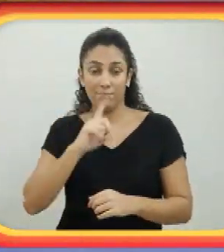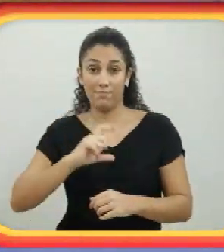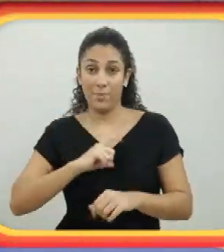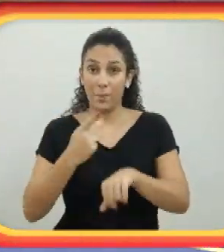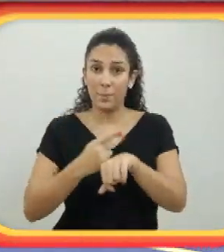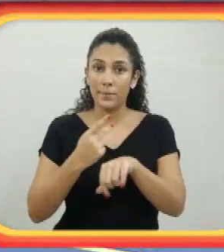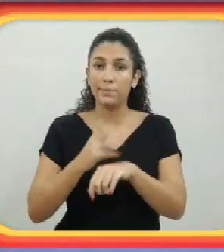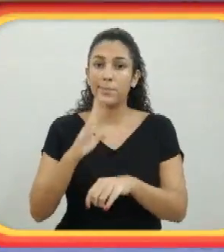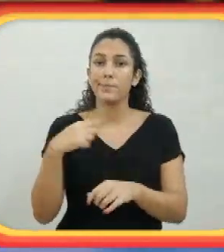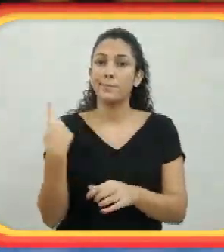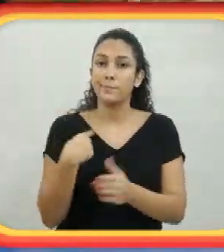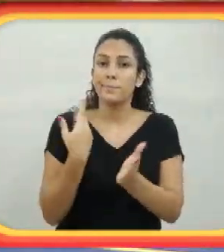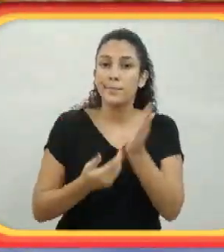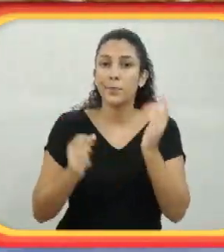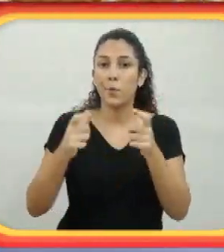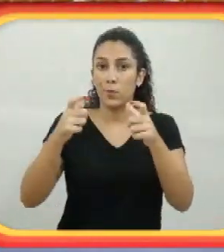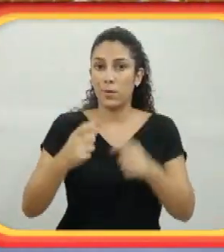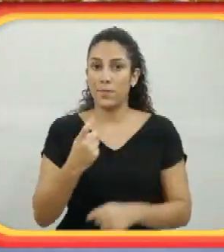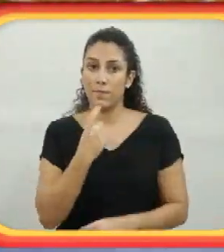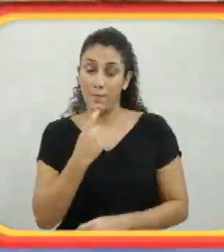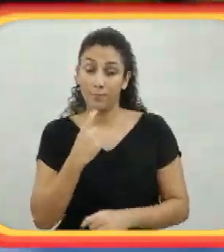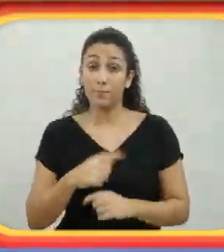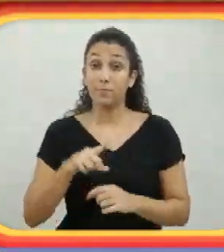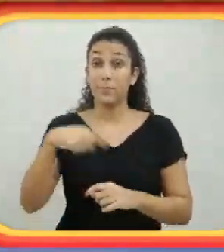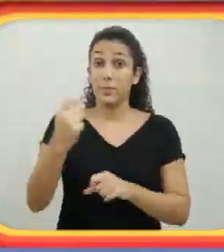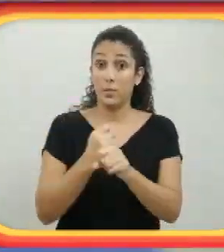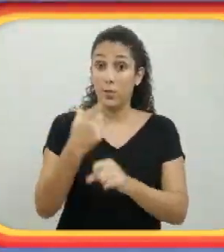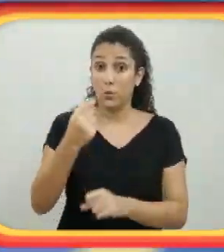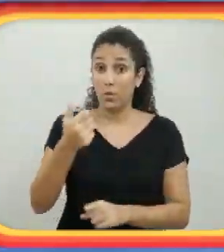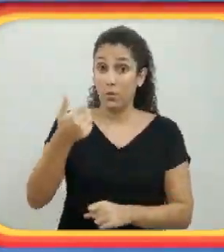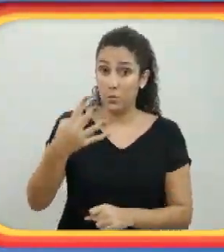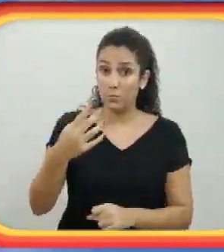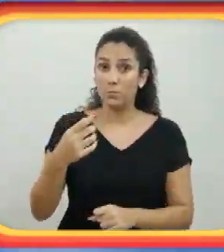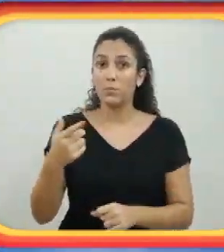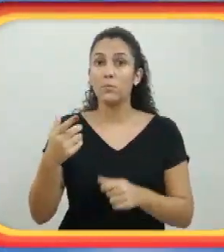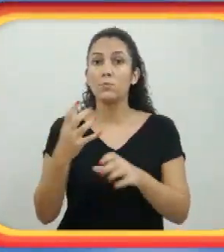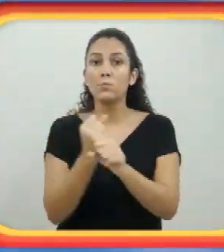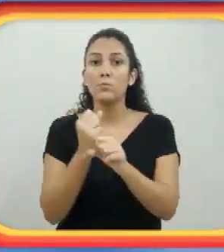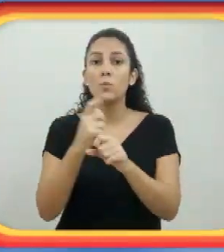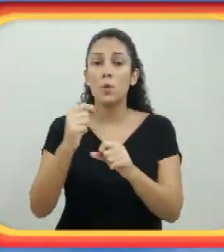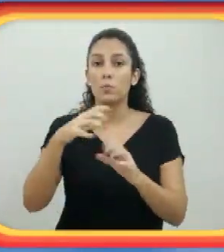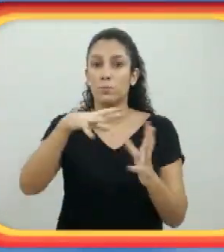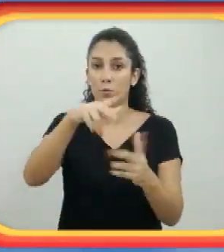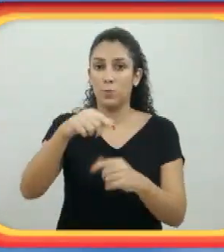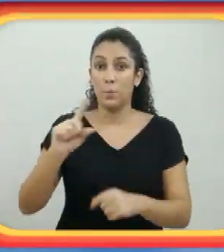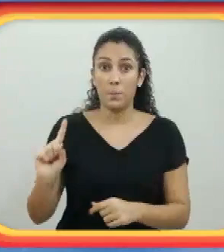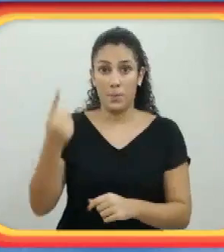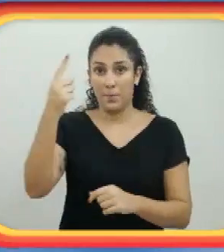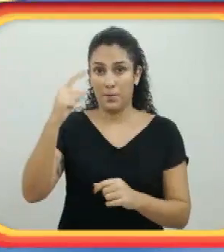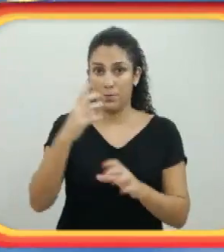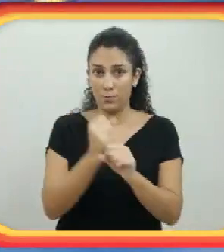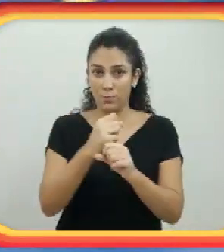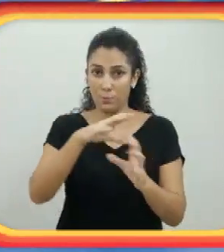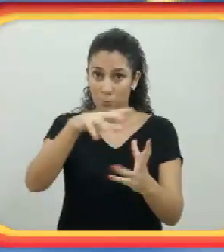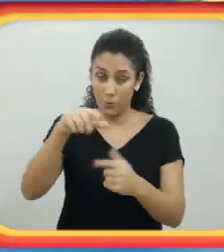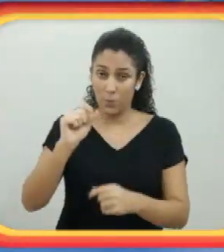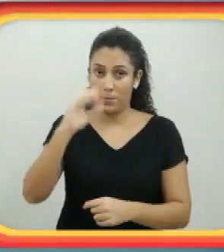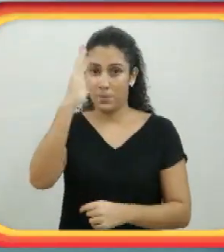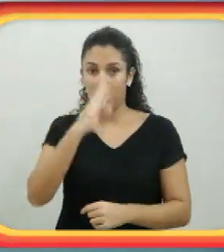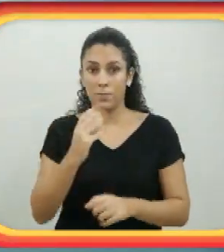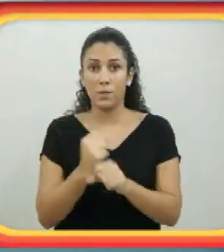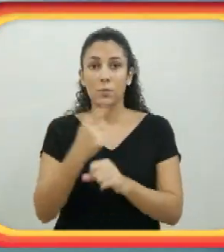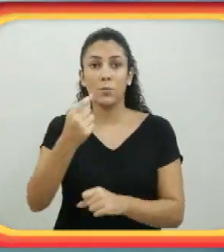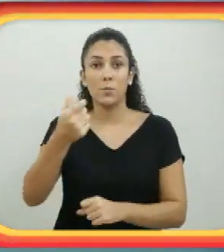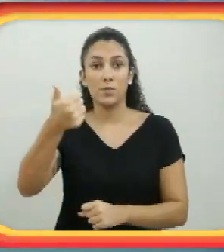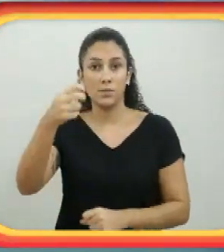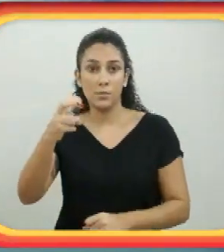Depois, em 2014, foi o título mundial, o primeiro título mundial do goalball brasileiro. Em